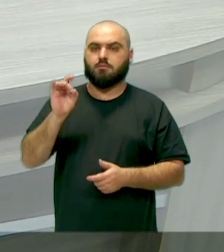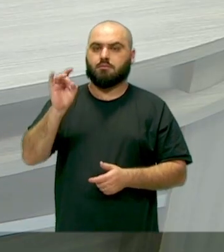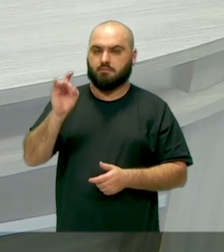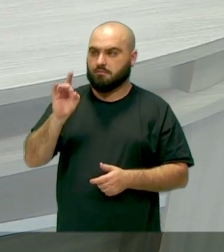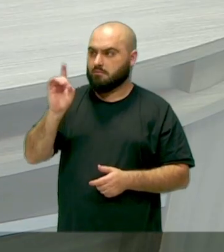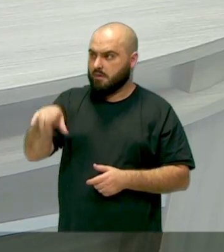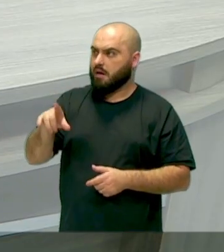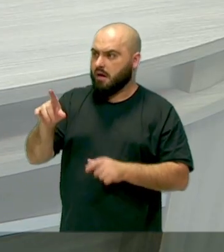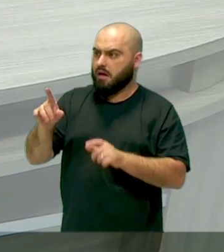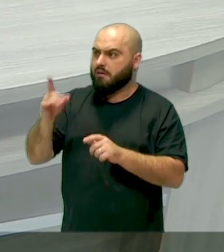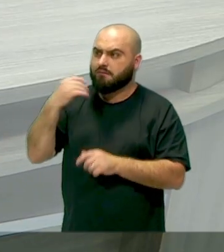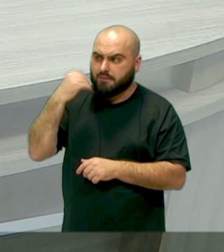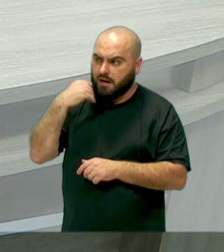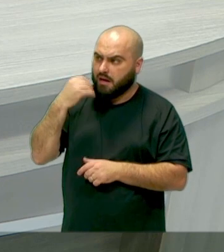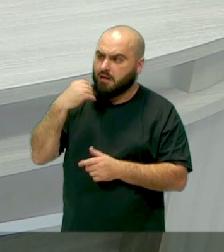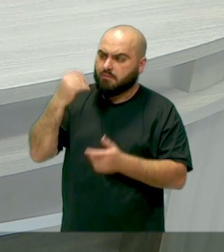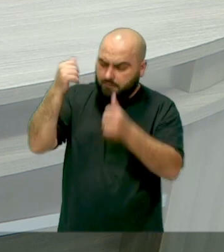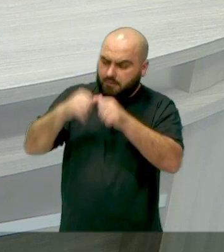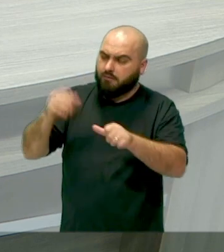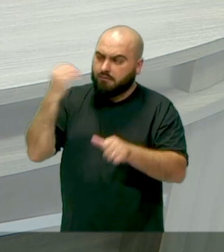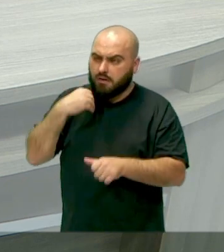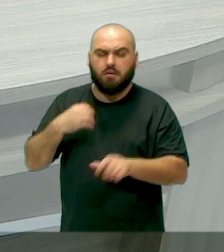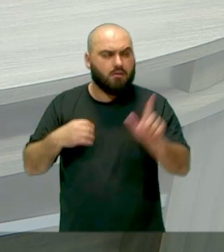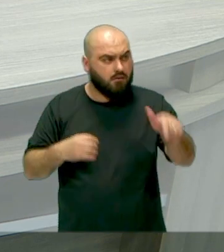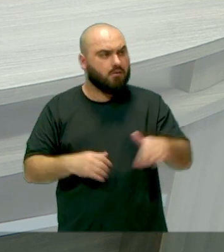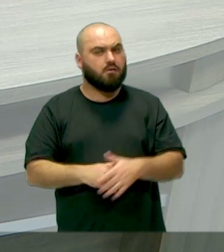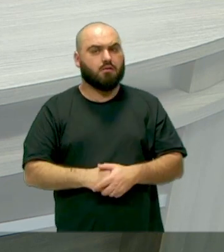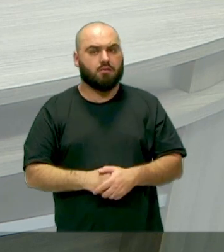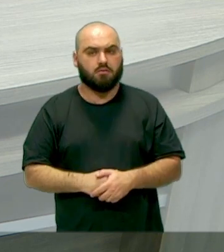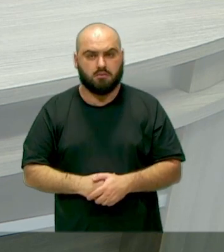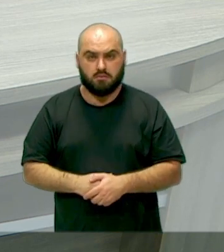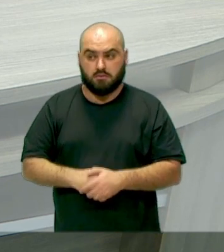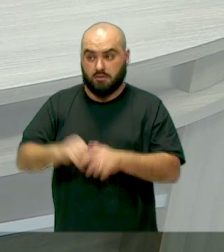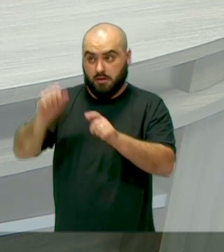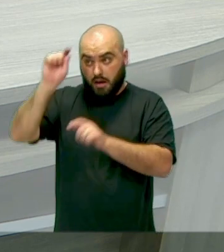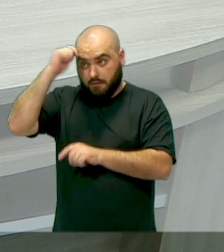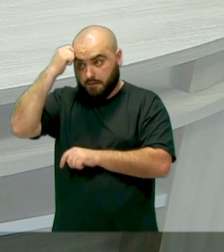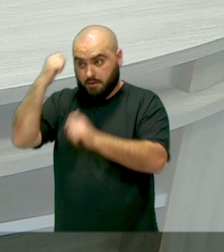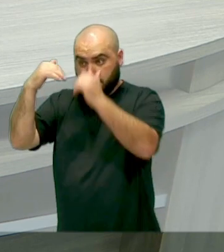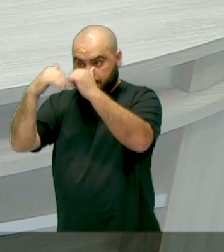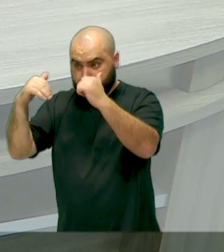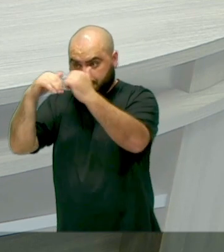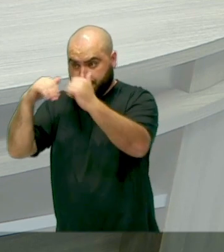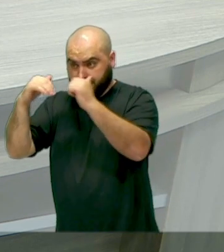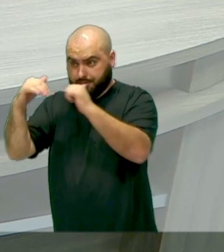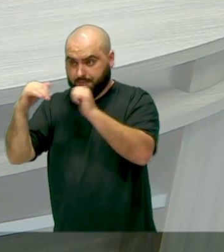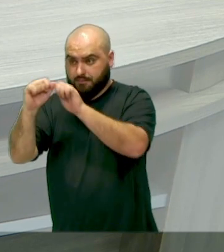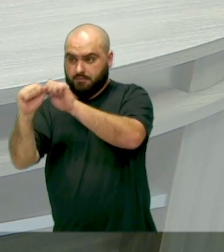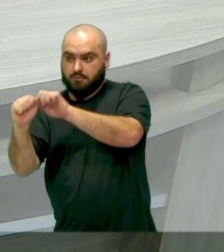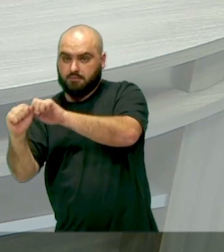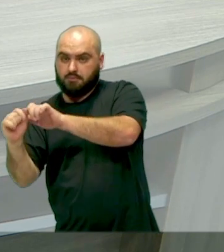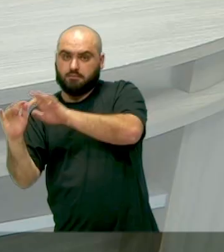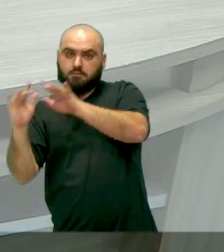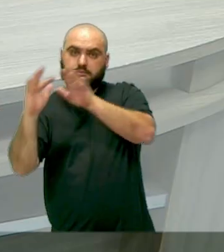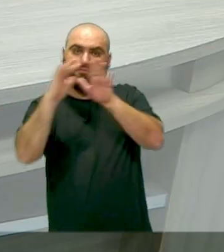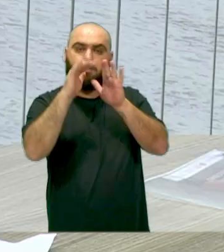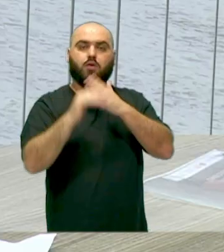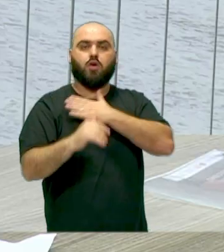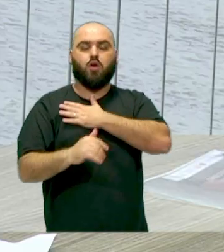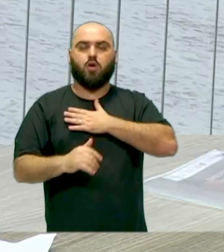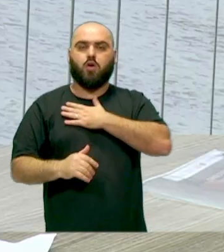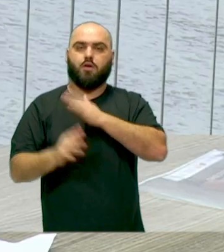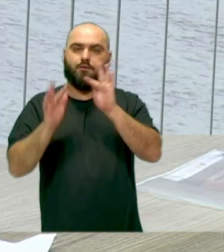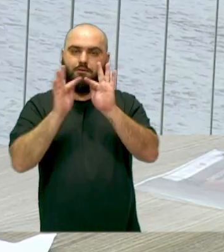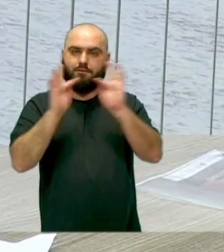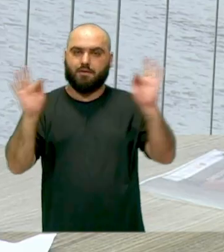para enfraquecer. Né? Faz uma travessia, e eu gosto muito de uma frase de